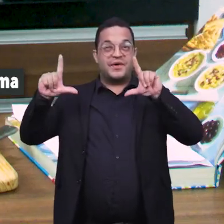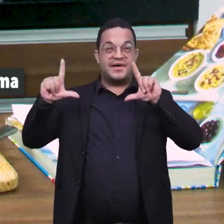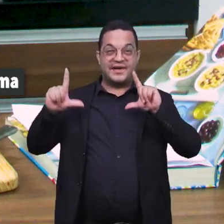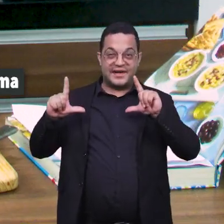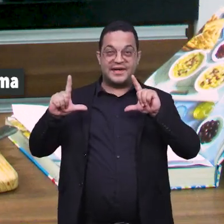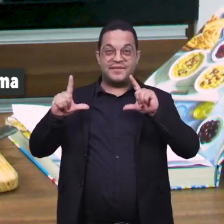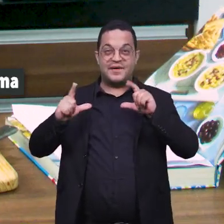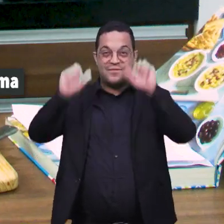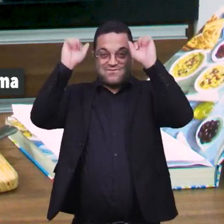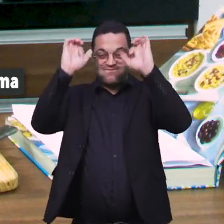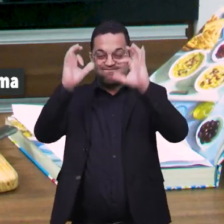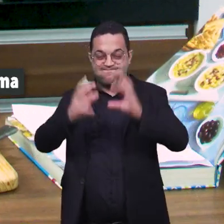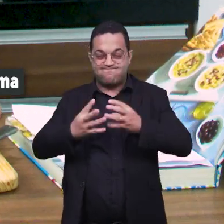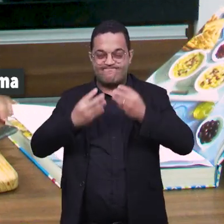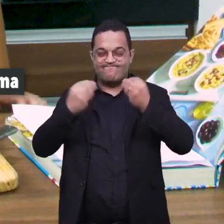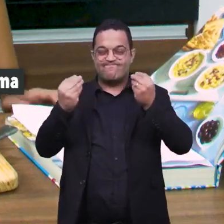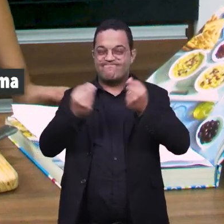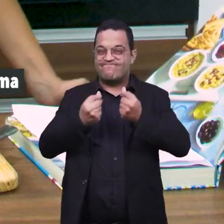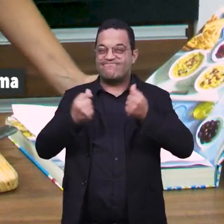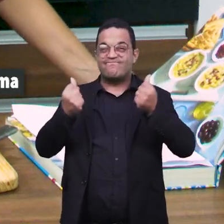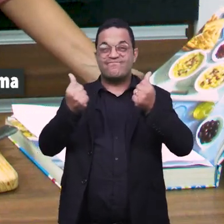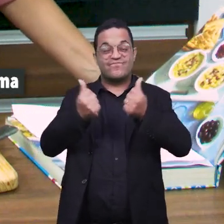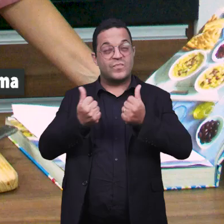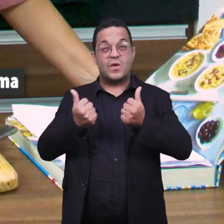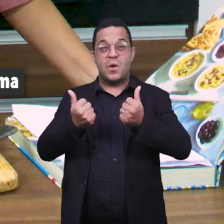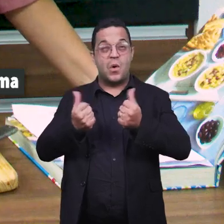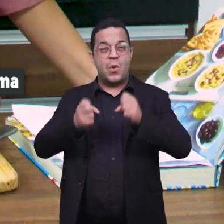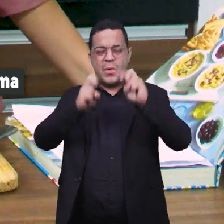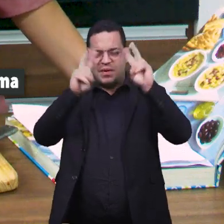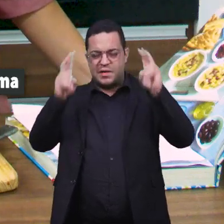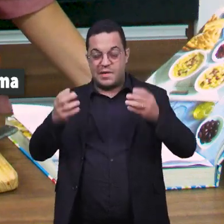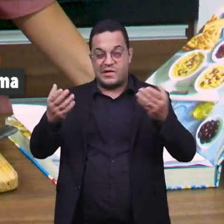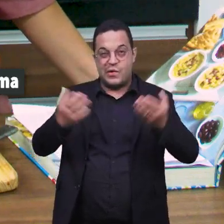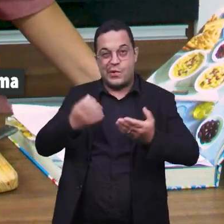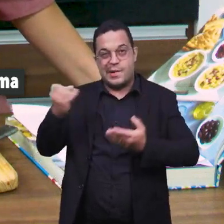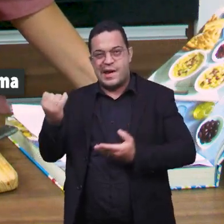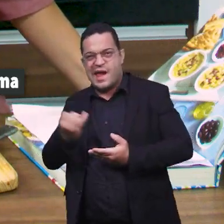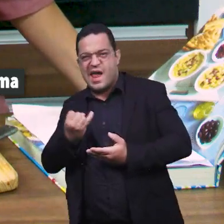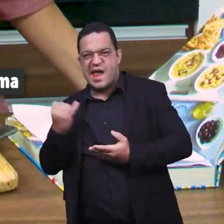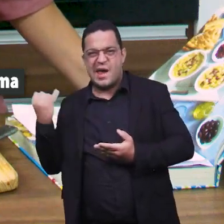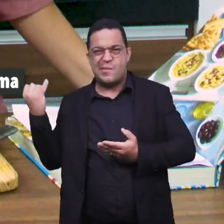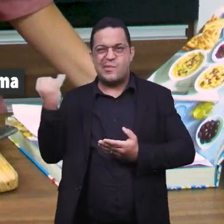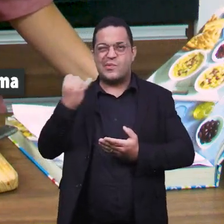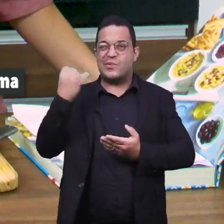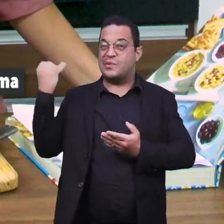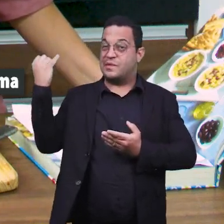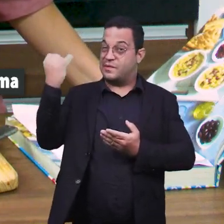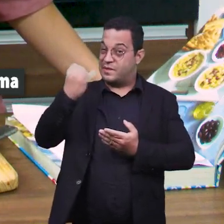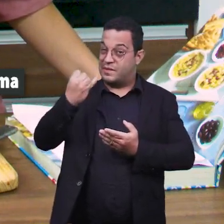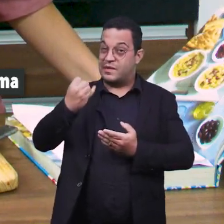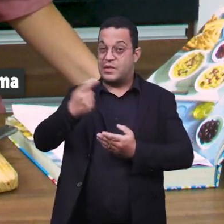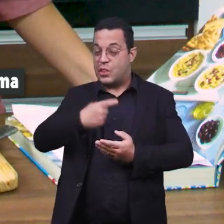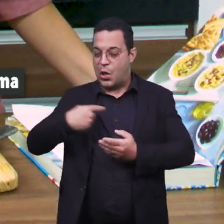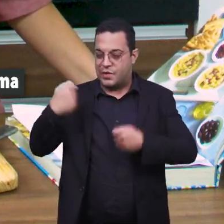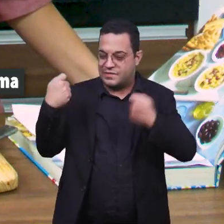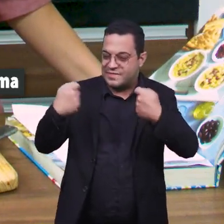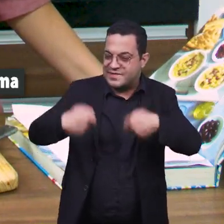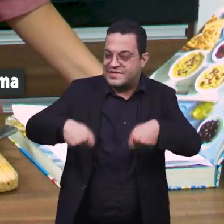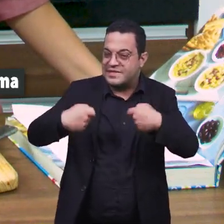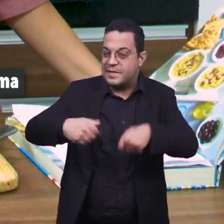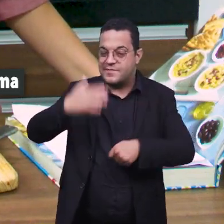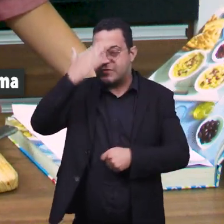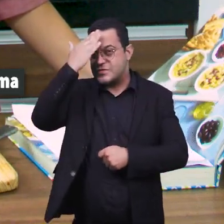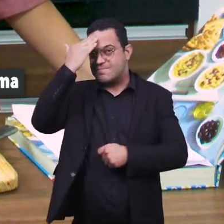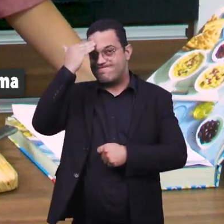muito bem-vindos. Nós iremos trabalhar um tema muito importante e extremamente essencial na vida da dona